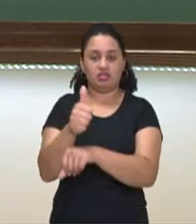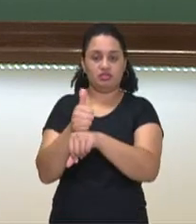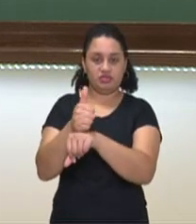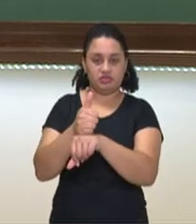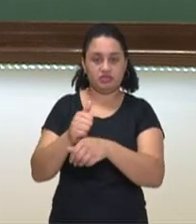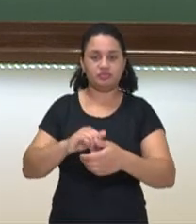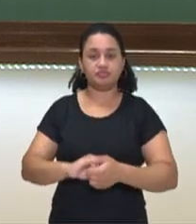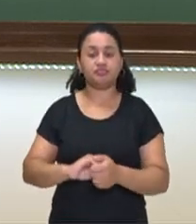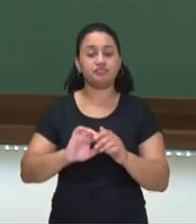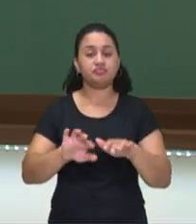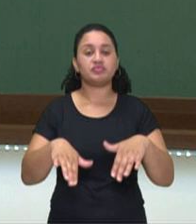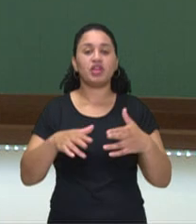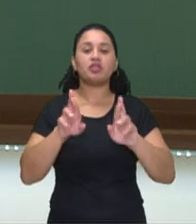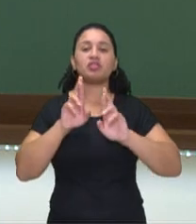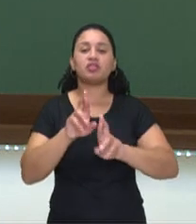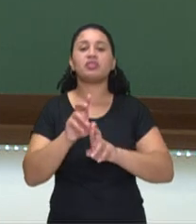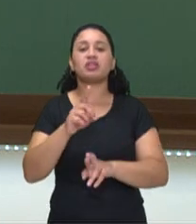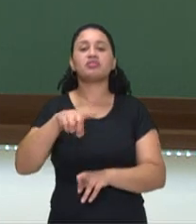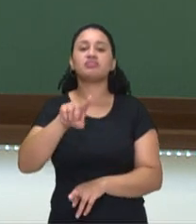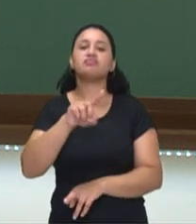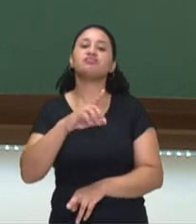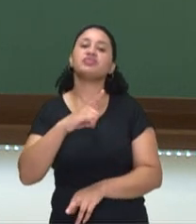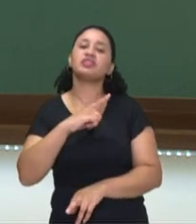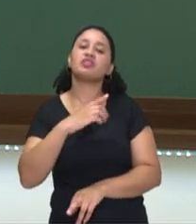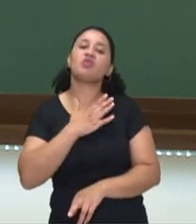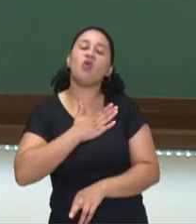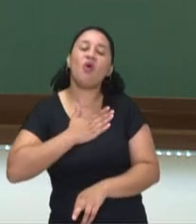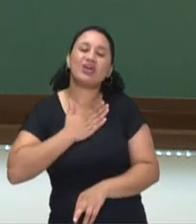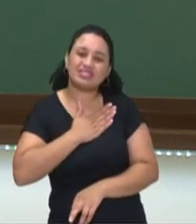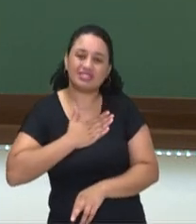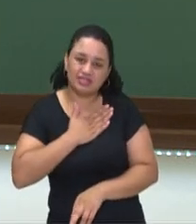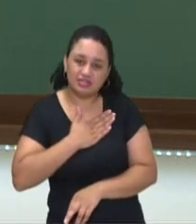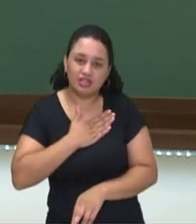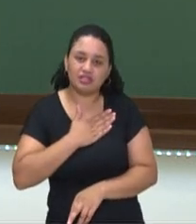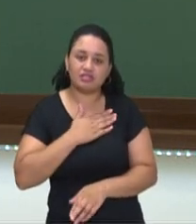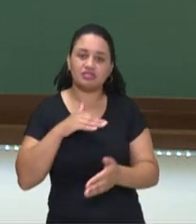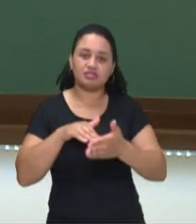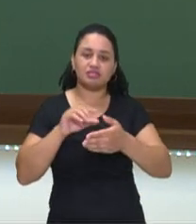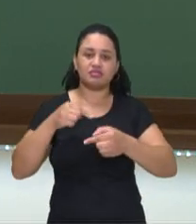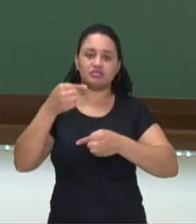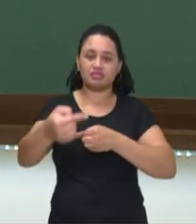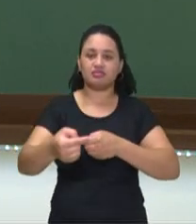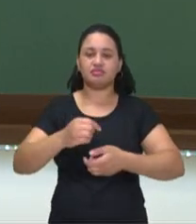Duchamp. Então, eu espero que você tenha gostado e nos vemos em breve.